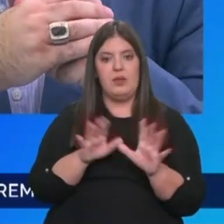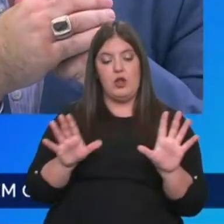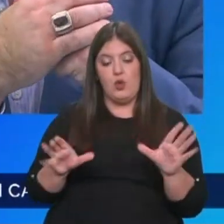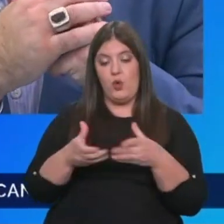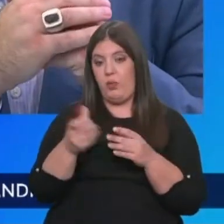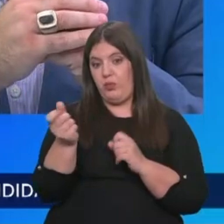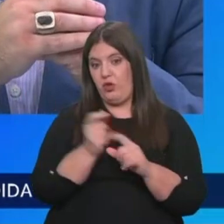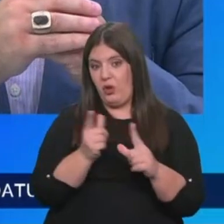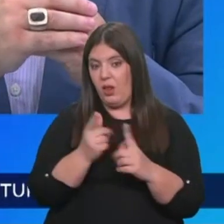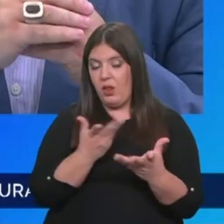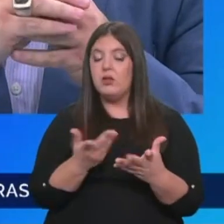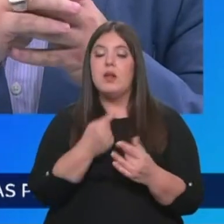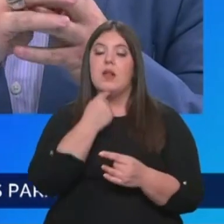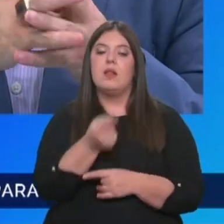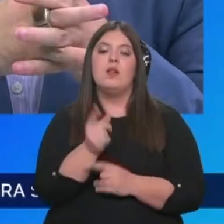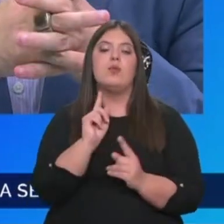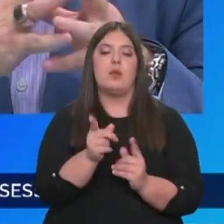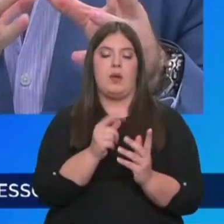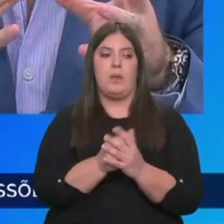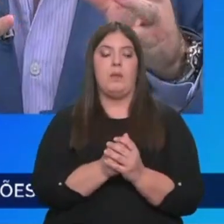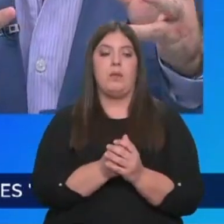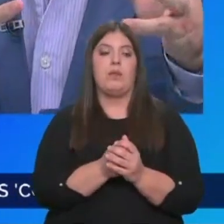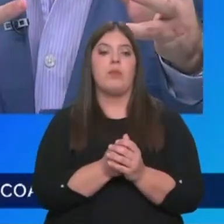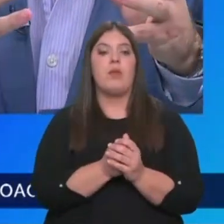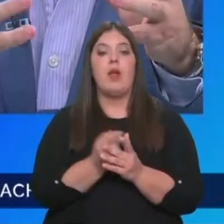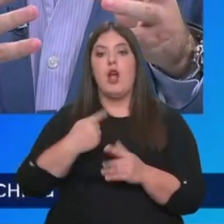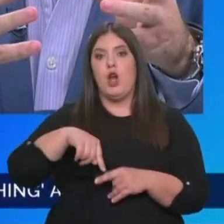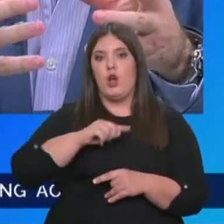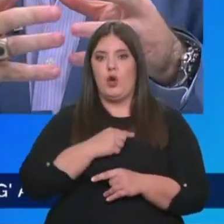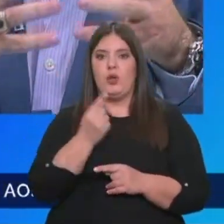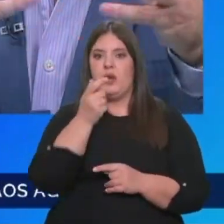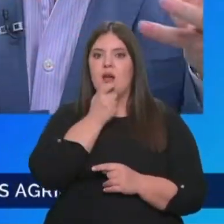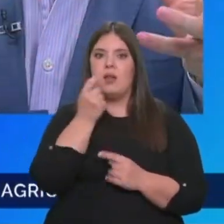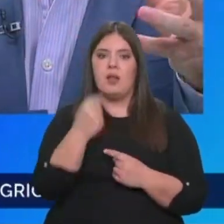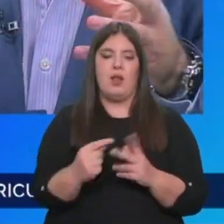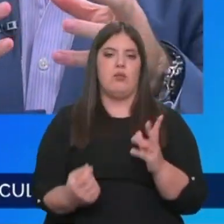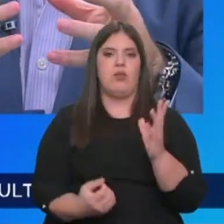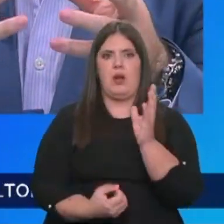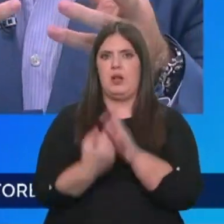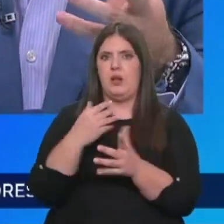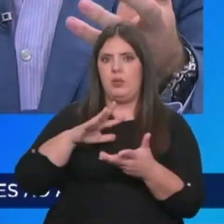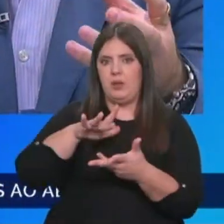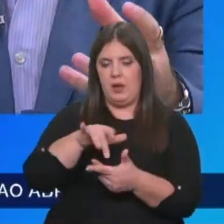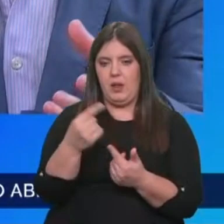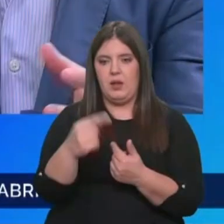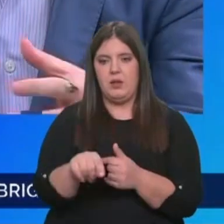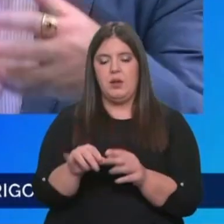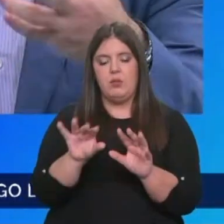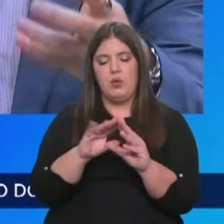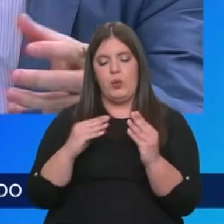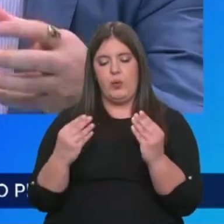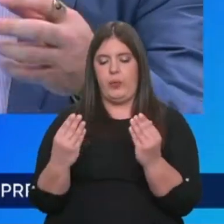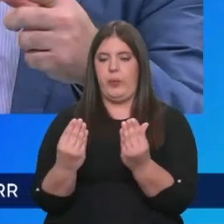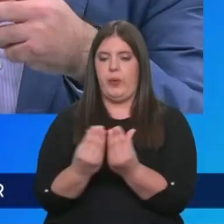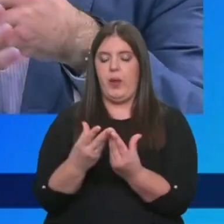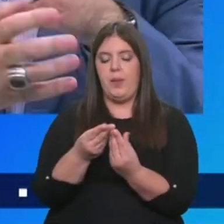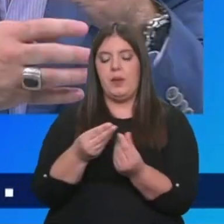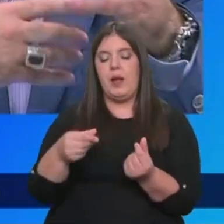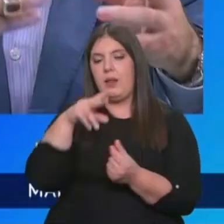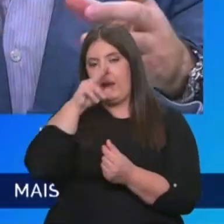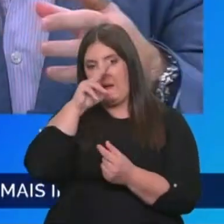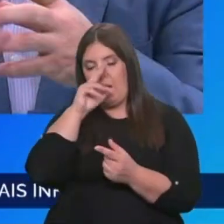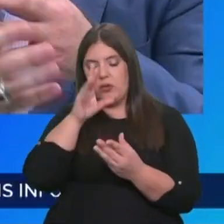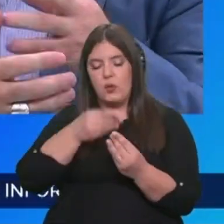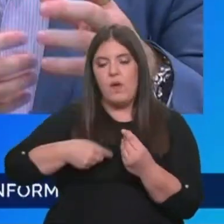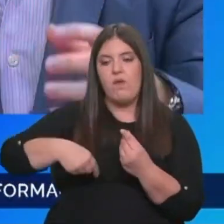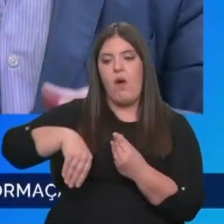E que nos diz então basicamente o seguinte: nós, quando temos a formação de planetas, existe um disco de matéria de gás a girar à